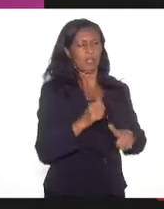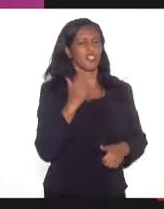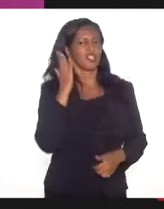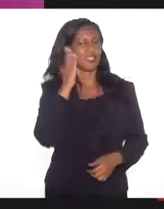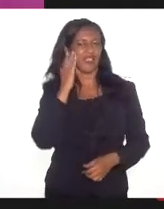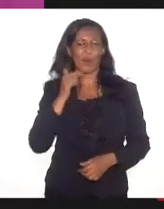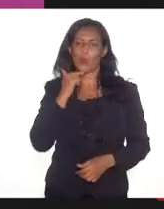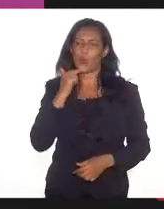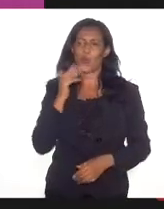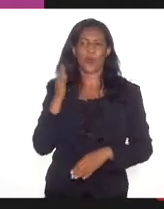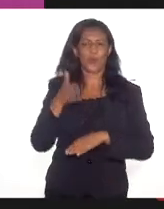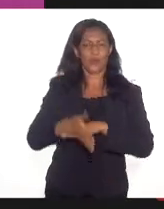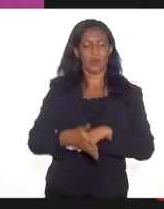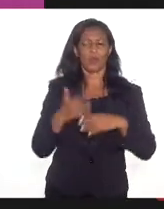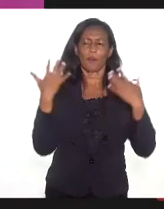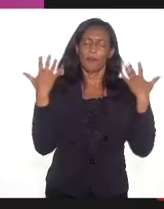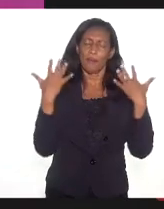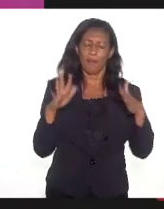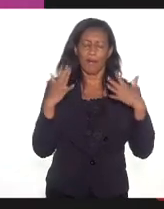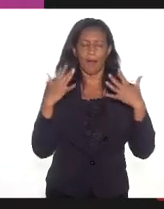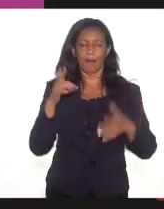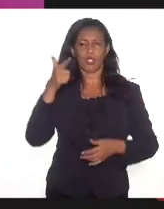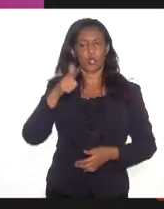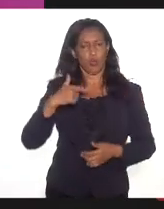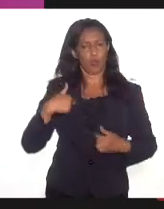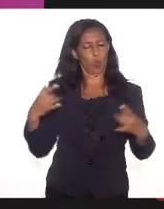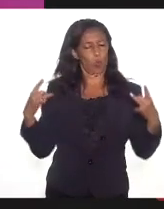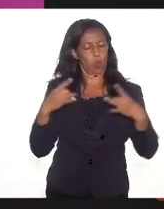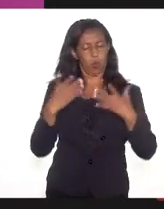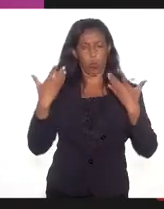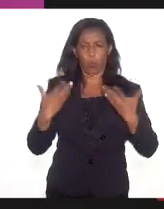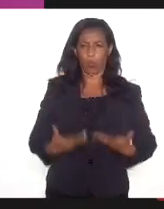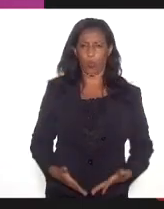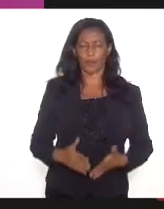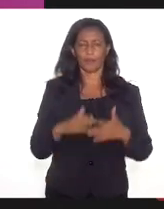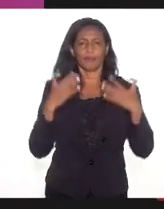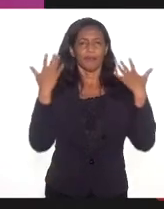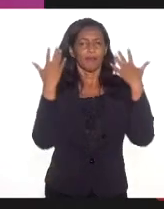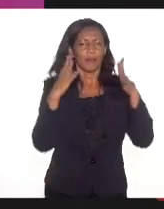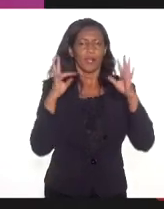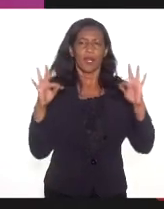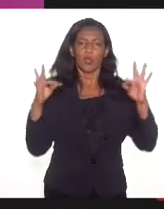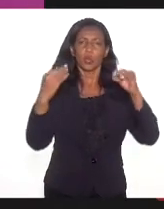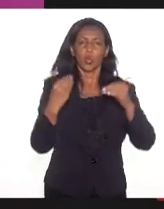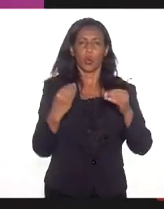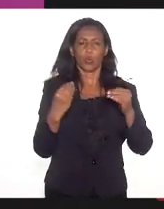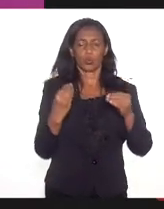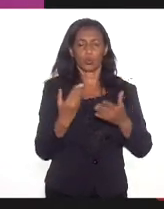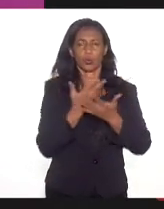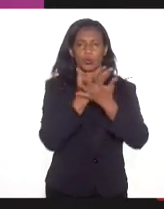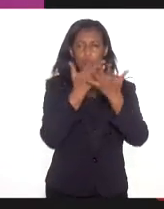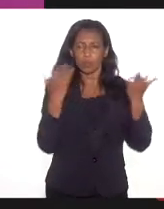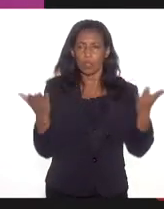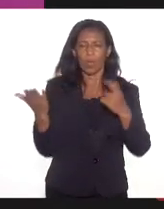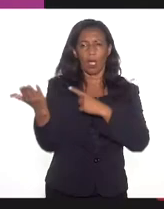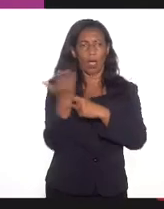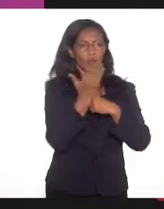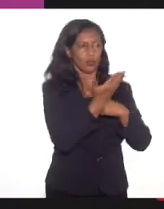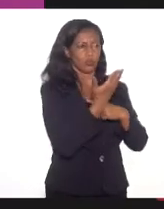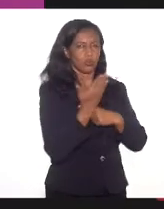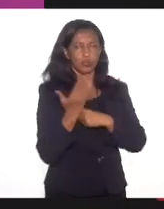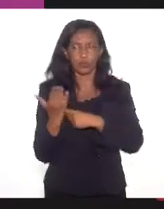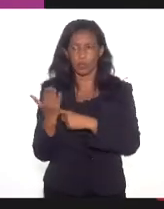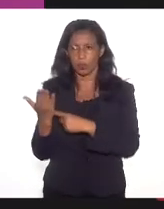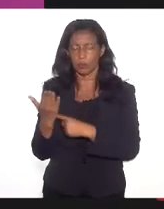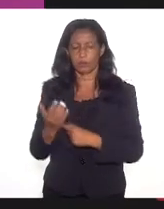avança então parabéns mais uma vez estou à disposição e parabéns a todos que estão aqui contribuindo não poderia